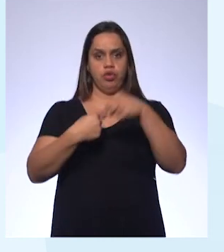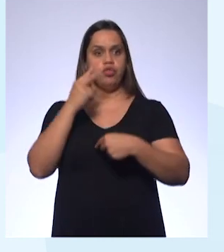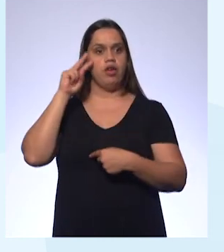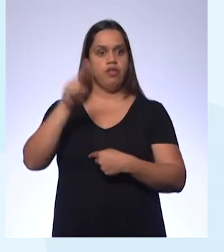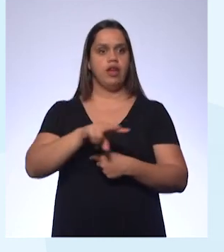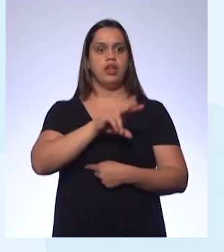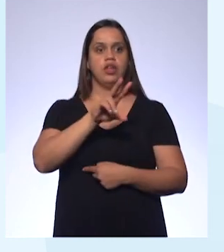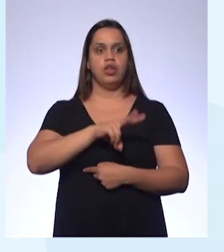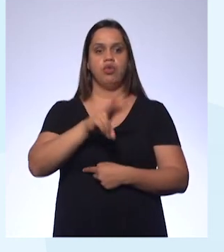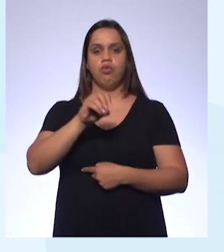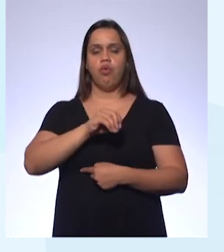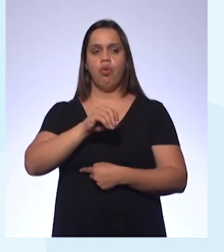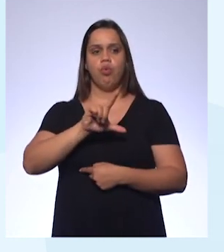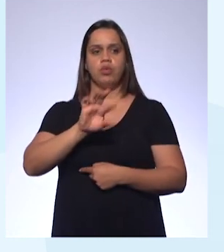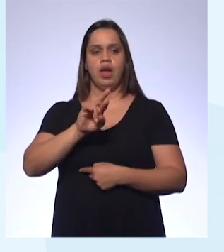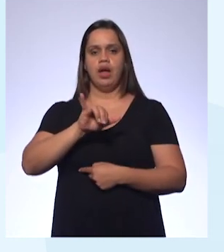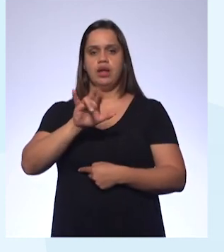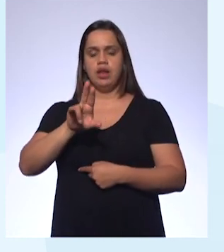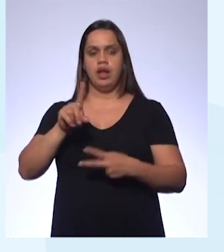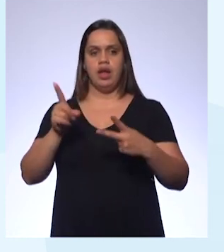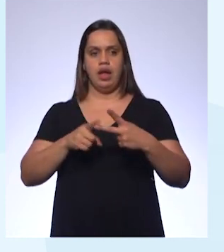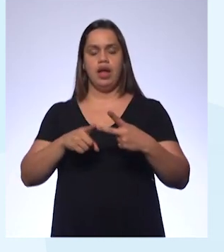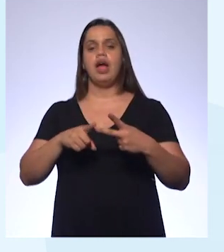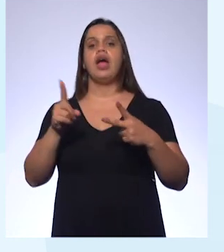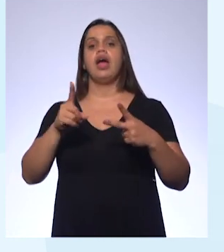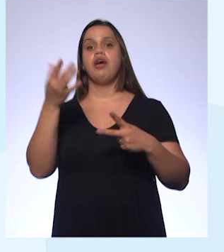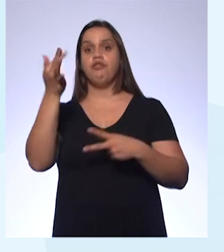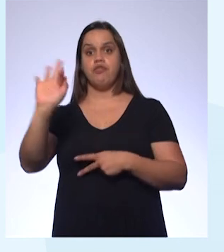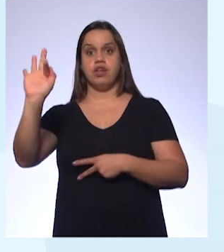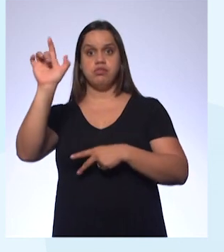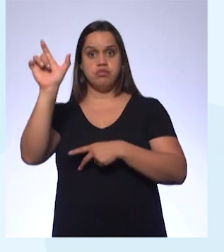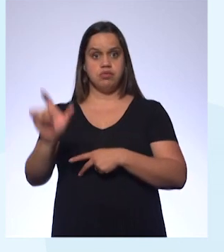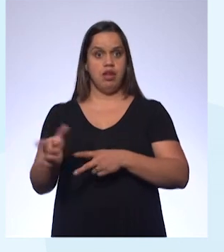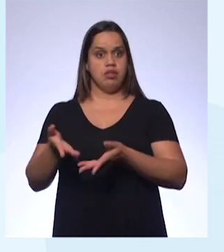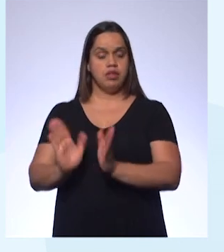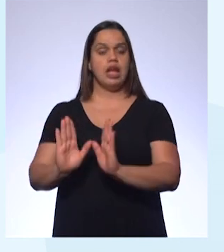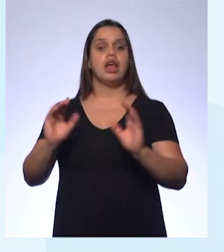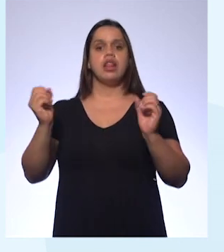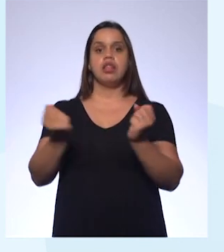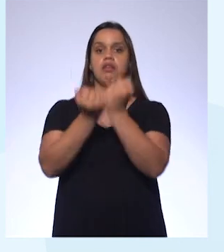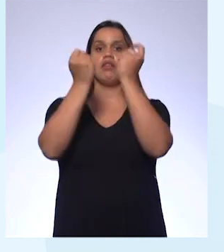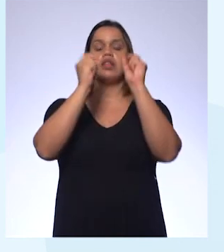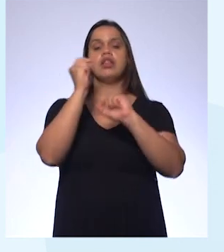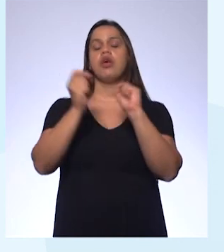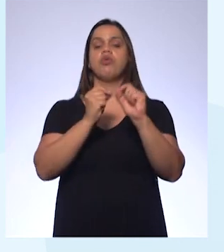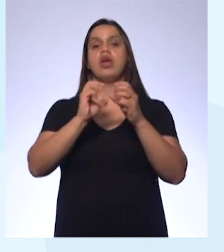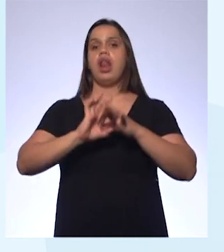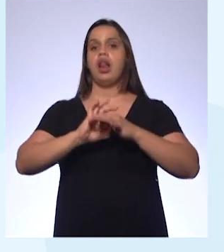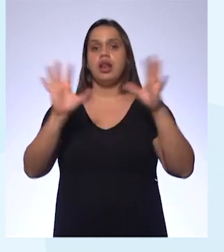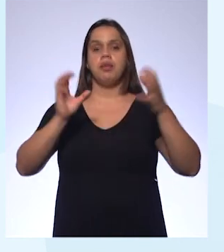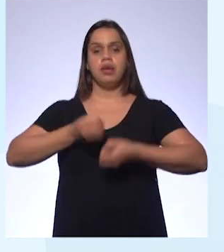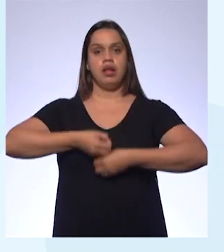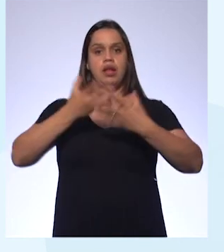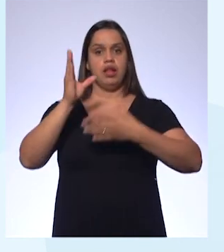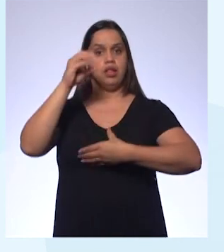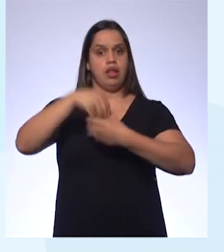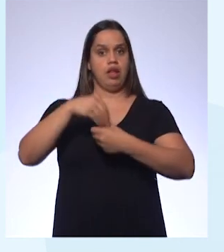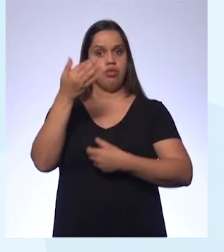Voltaire, francês, defendeu como poucos a liberdade de expressão dentro da